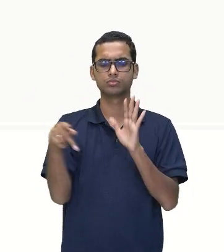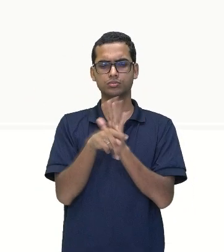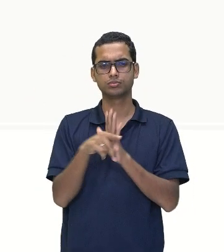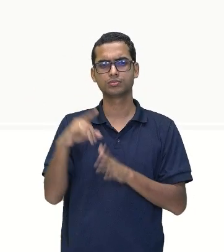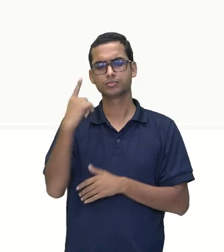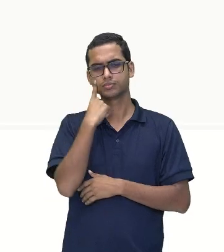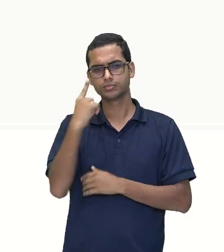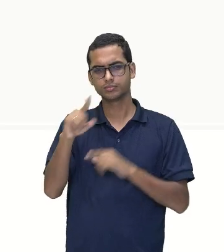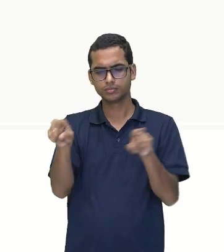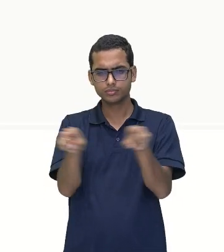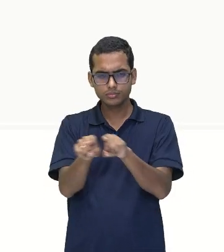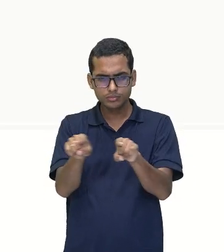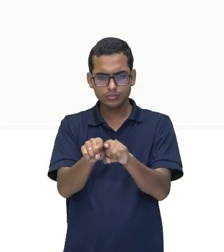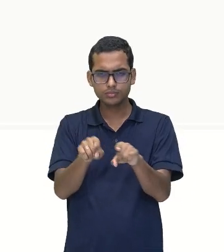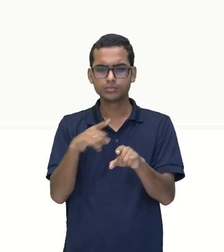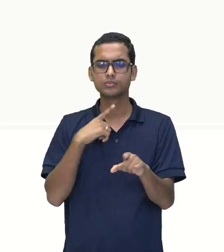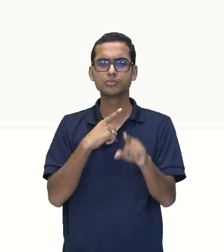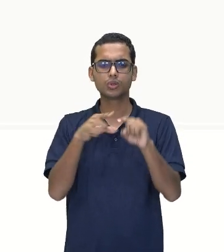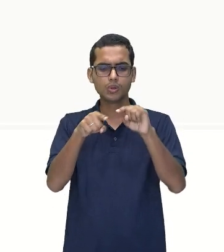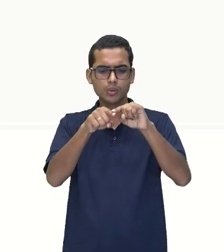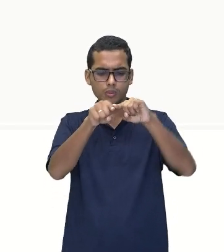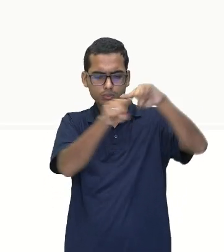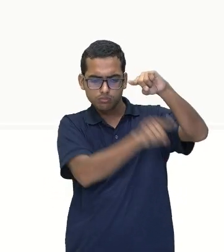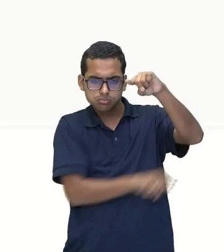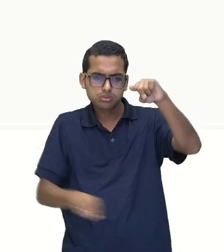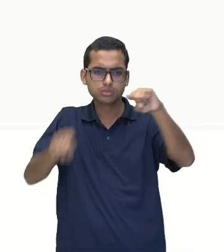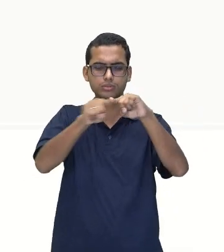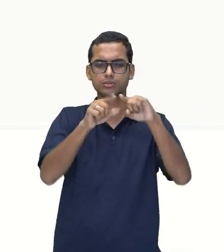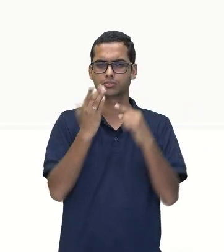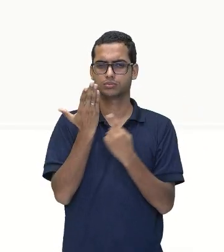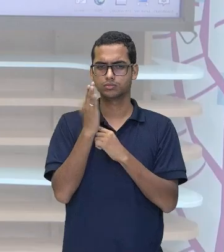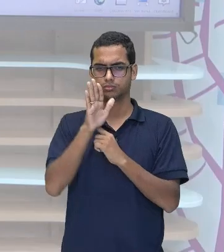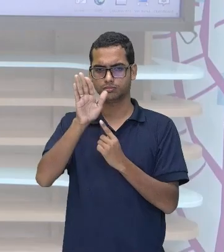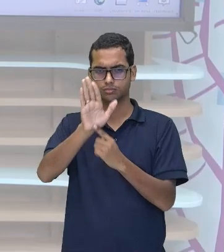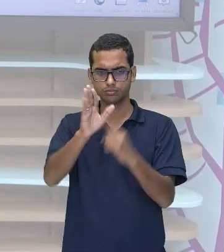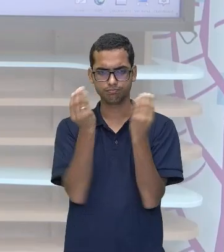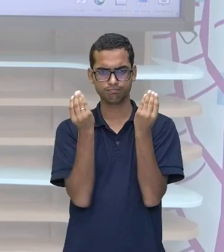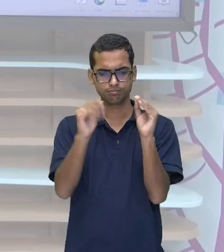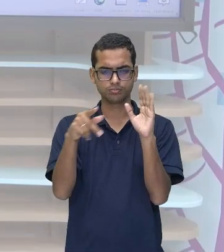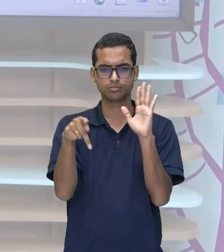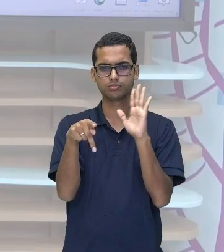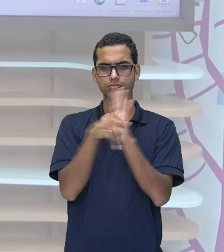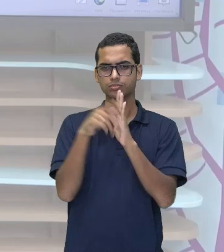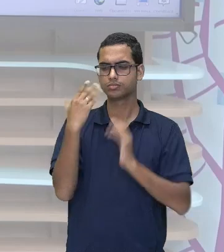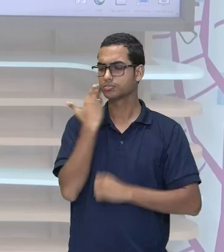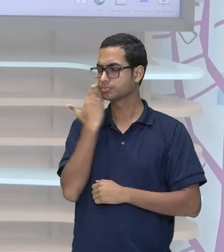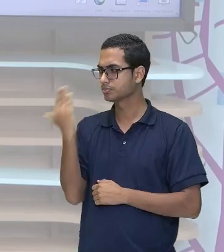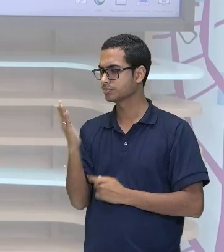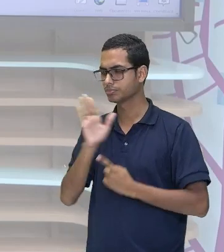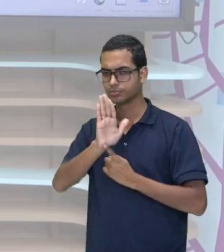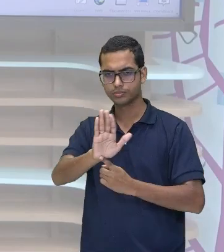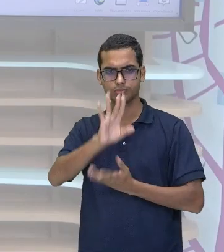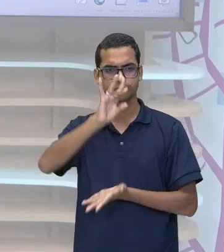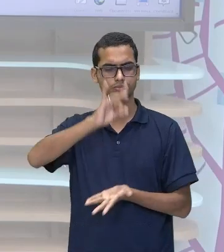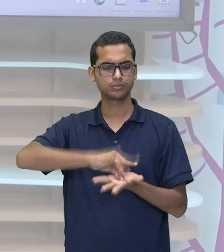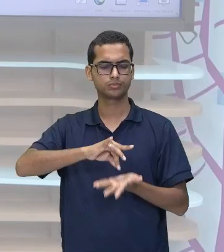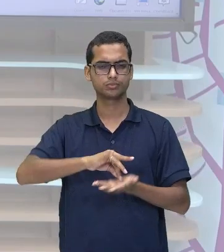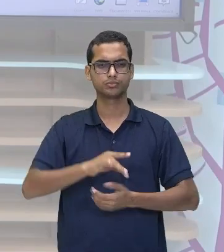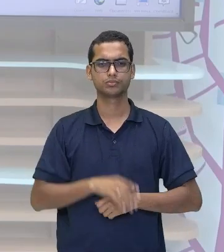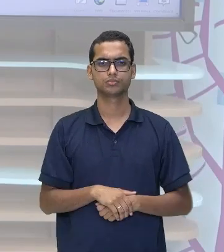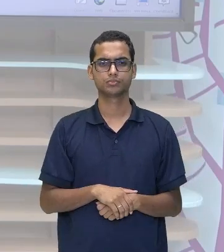né? Apenas ali aplicando na fórmula, você pega novamente a fórmula que nós já cansamos de escrevê-la, né?